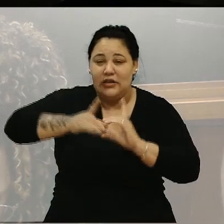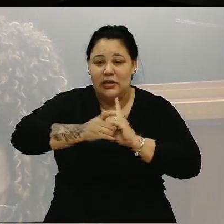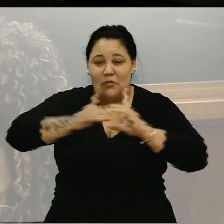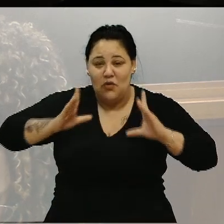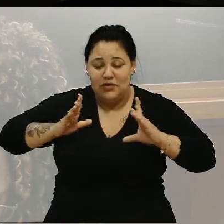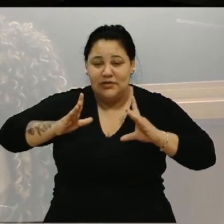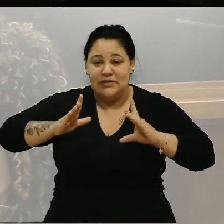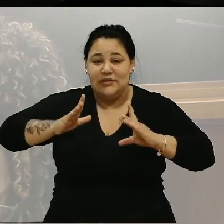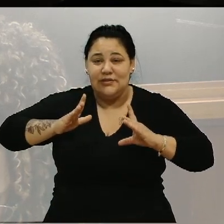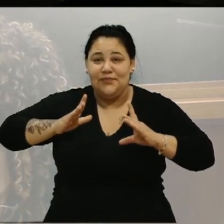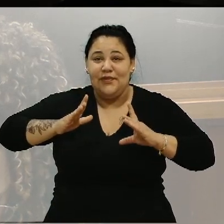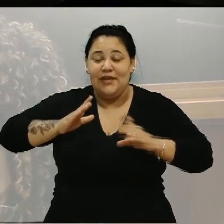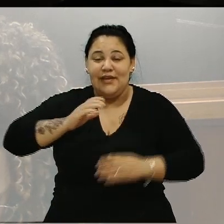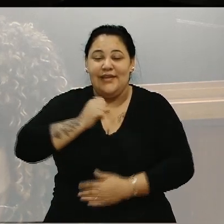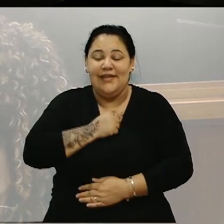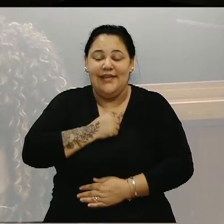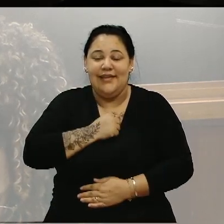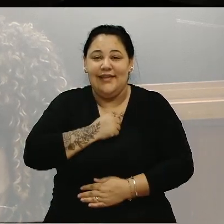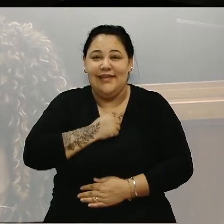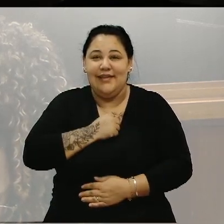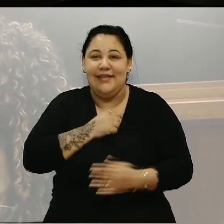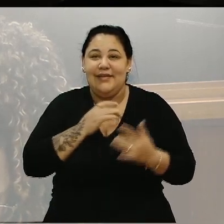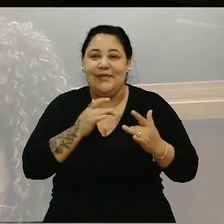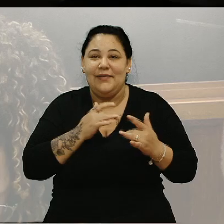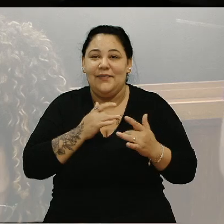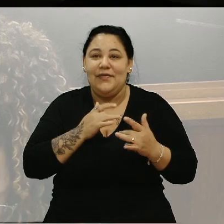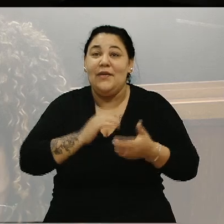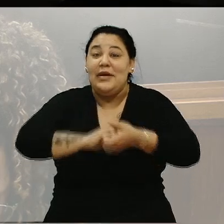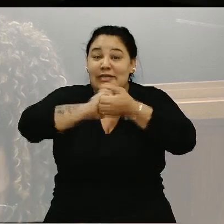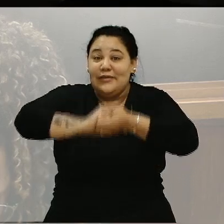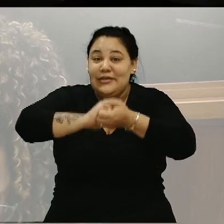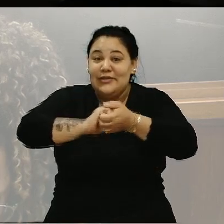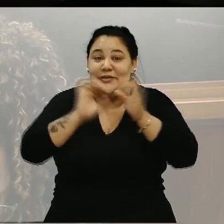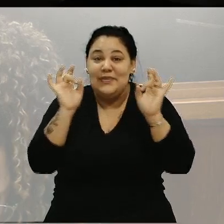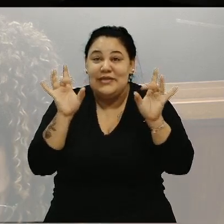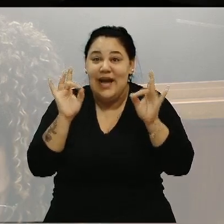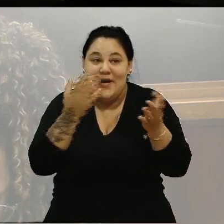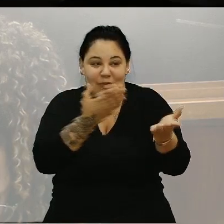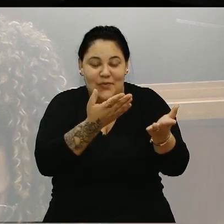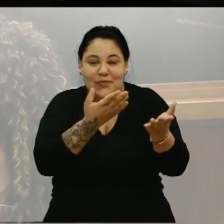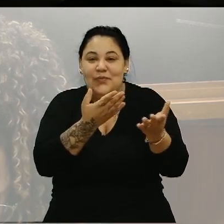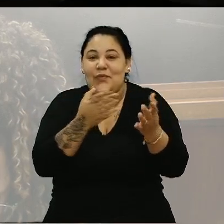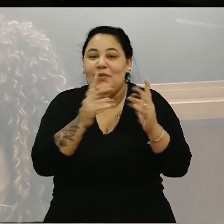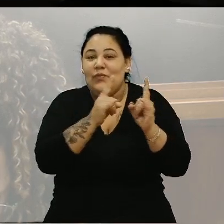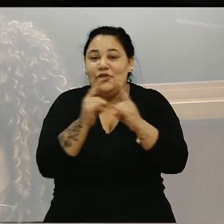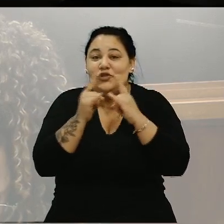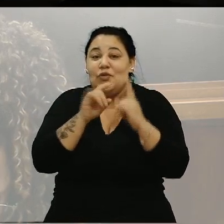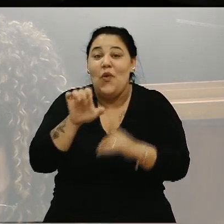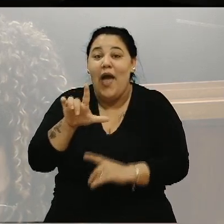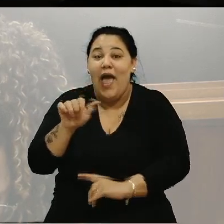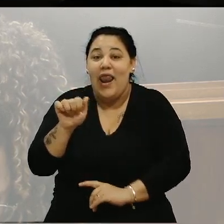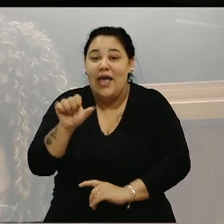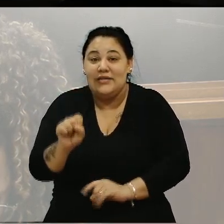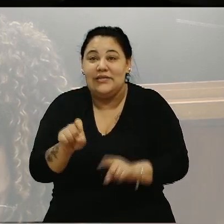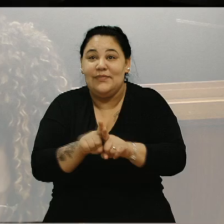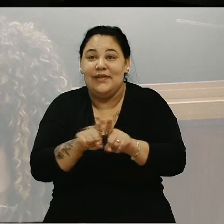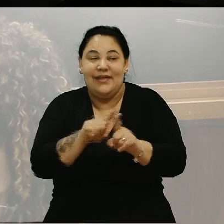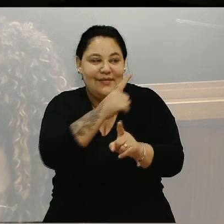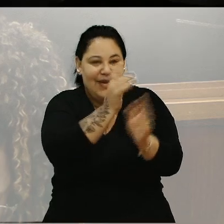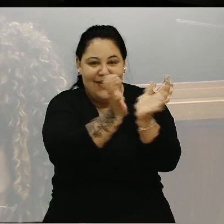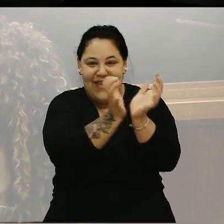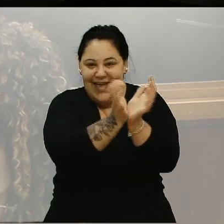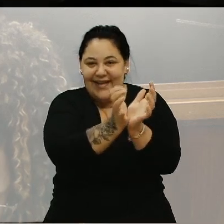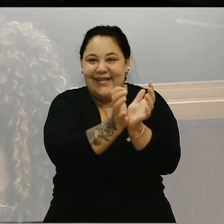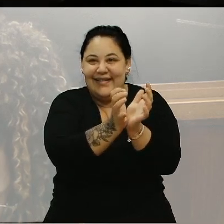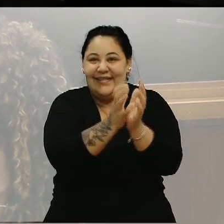saudação especial aqui para o empreendedorismo feminino, para o Instituto Elas, e para a minha colega do Melvin Jones, Deise, acabei de dizer, vencemos,